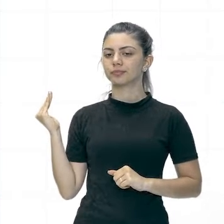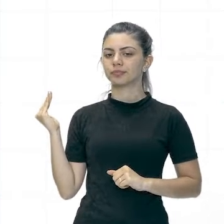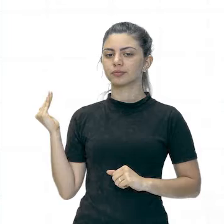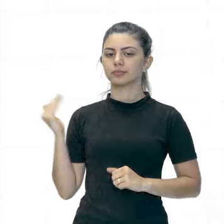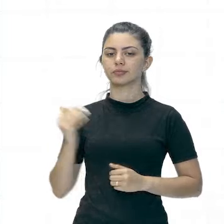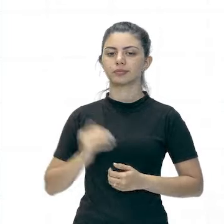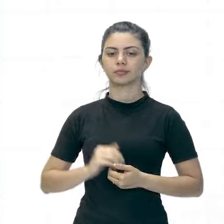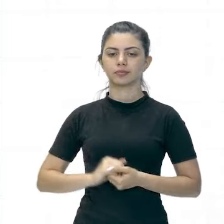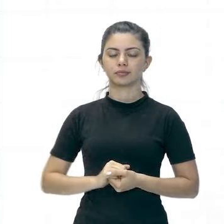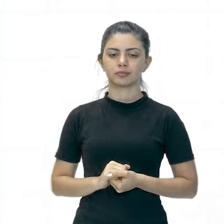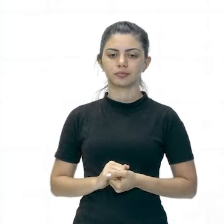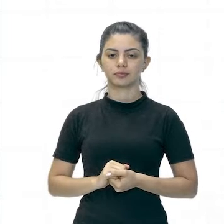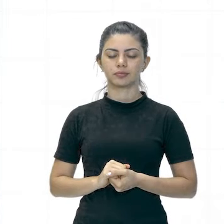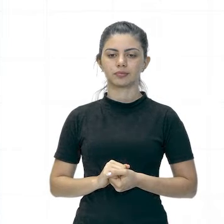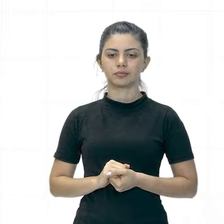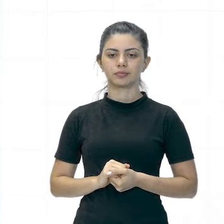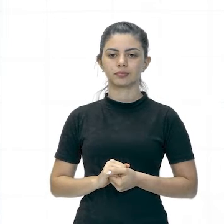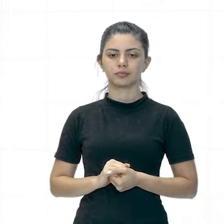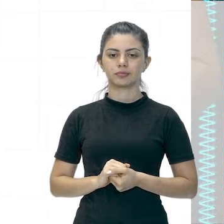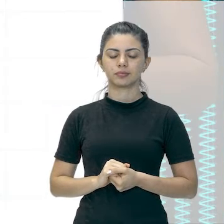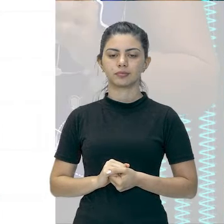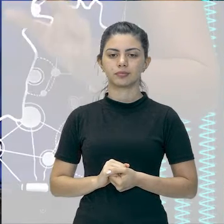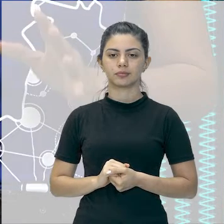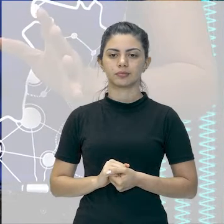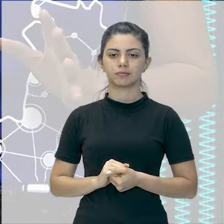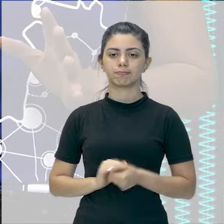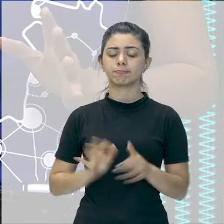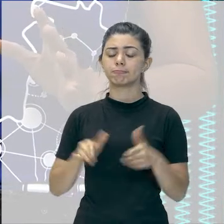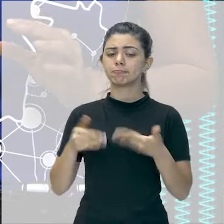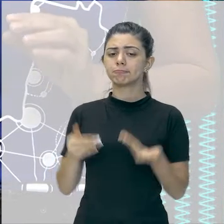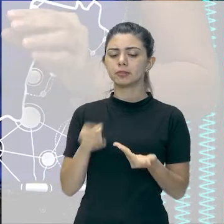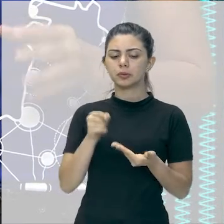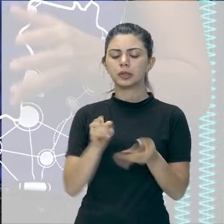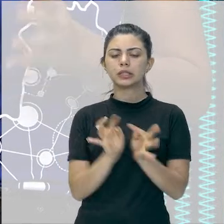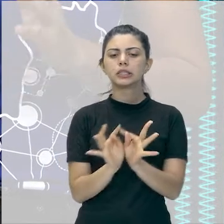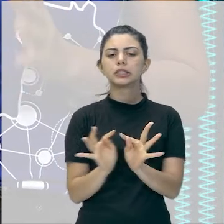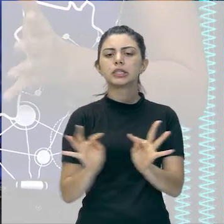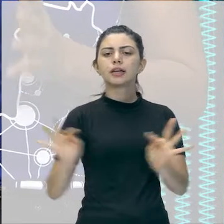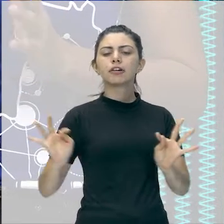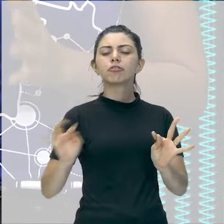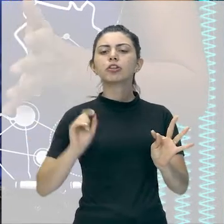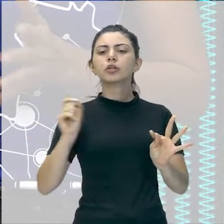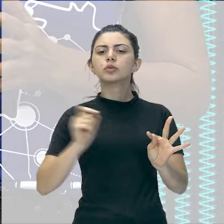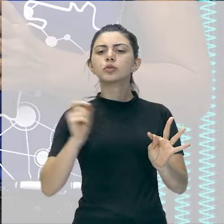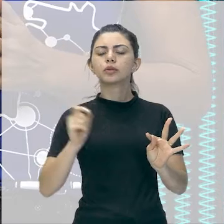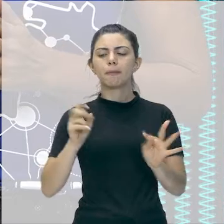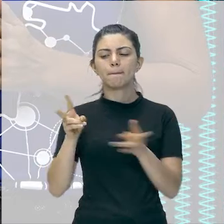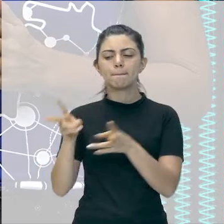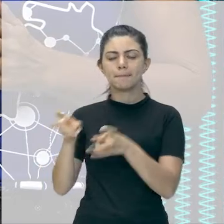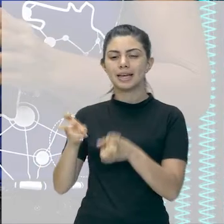not visit the fair. Então, nesta frase, você já pode observar que tem